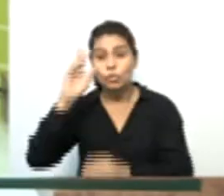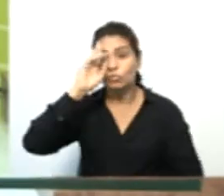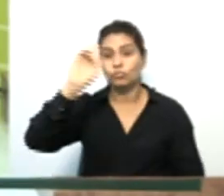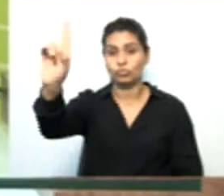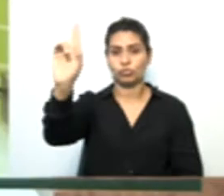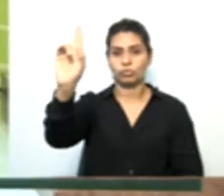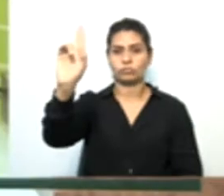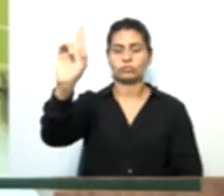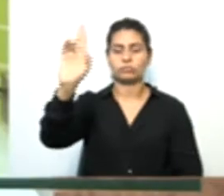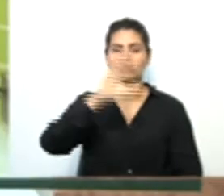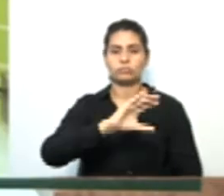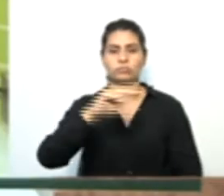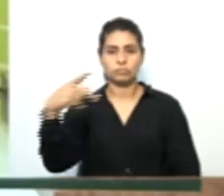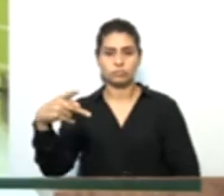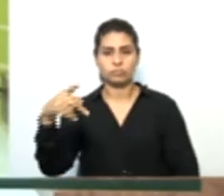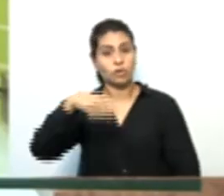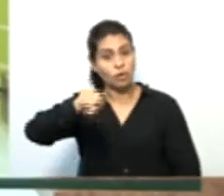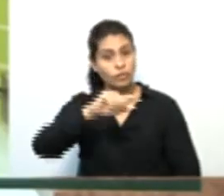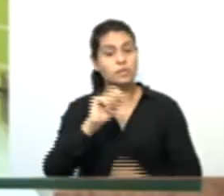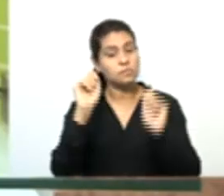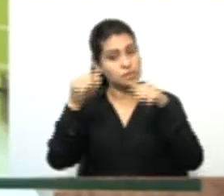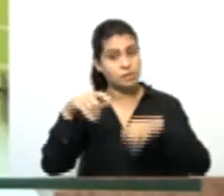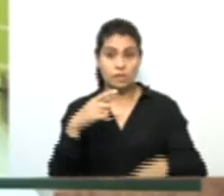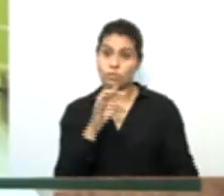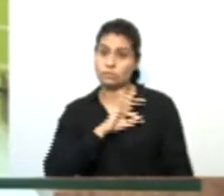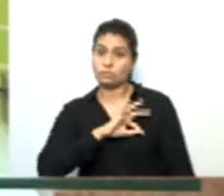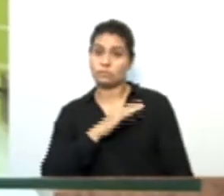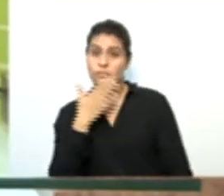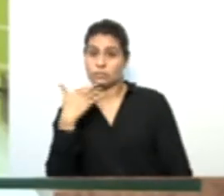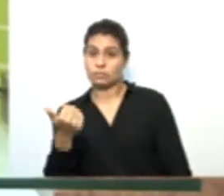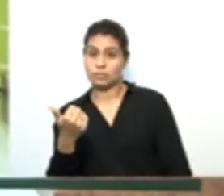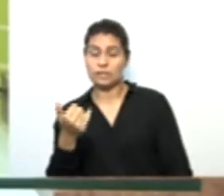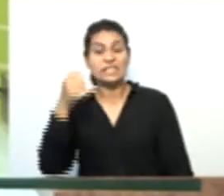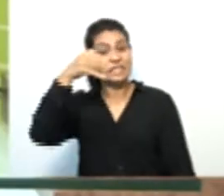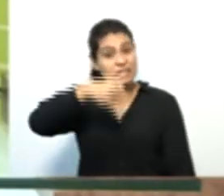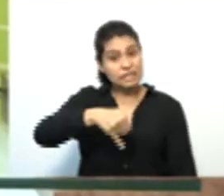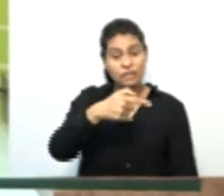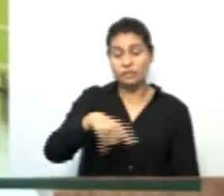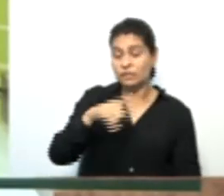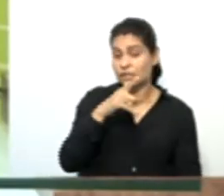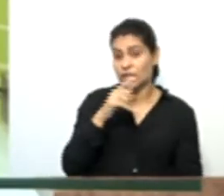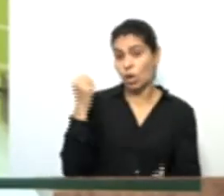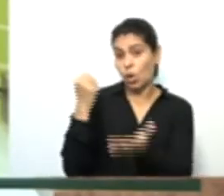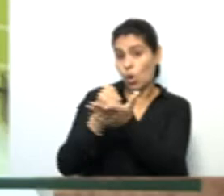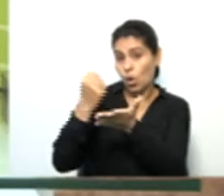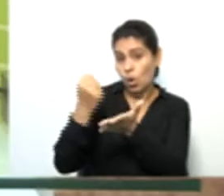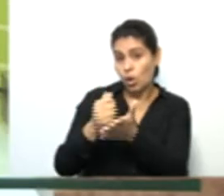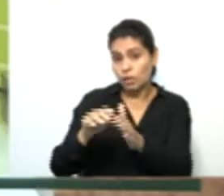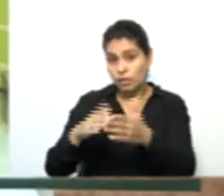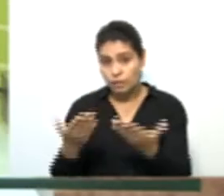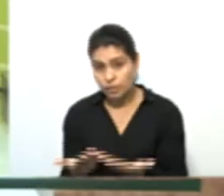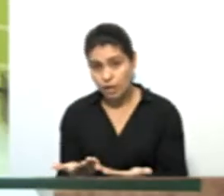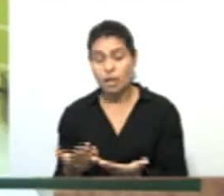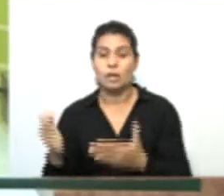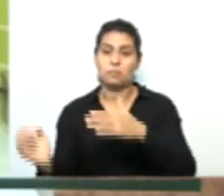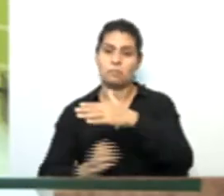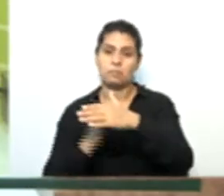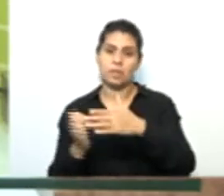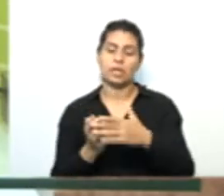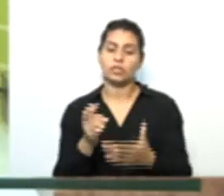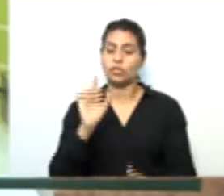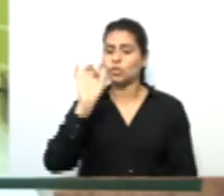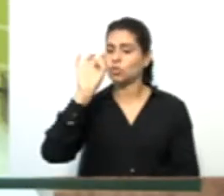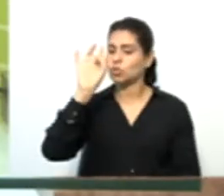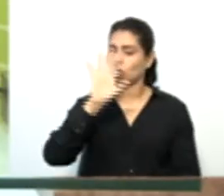dessa cooperativa, que vocês vão ter um ganho maior. Se por um acaso vocês foram contratados por uma firma, vocês vão ganhar só